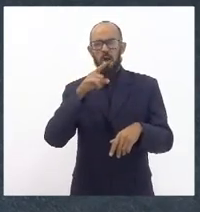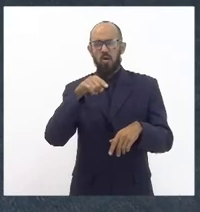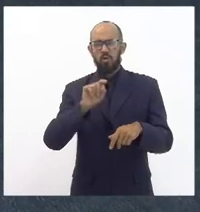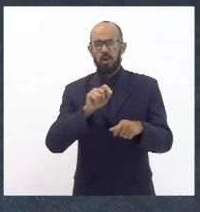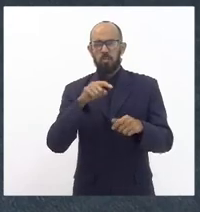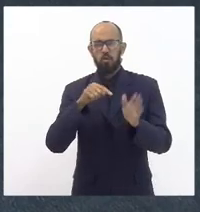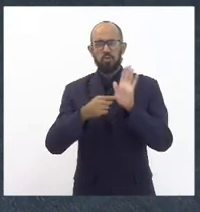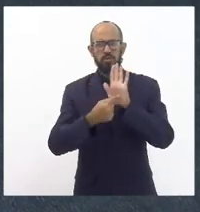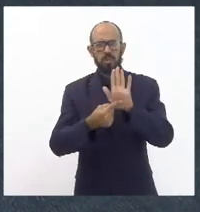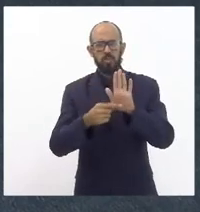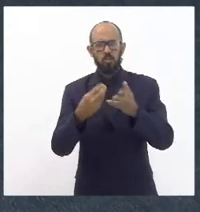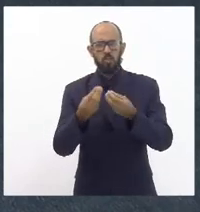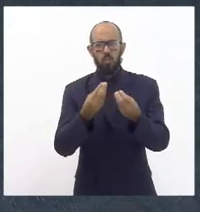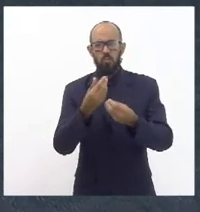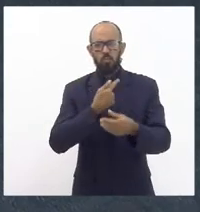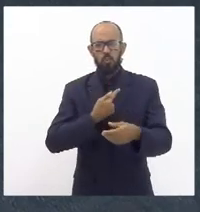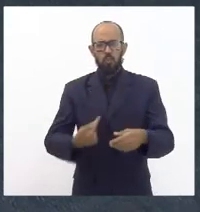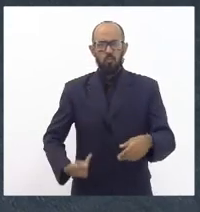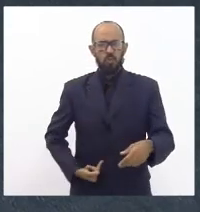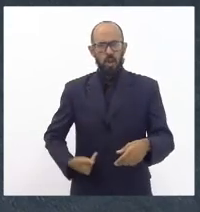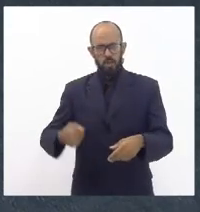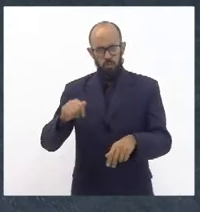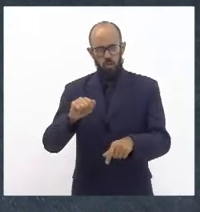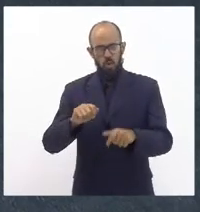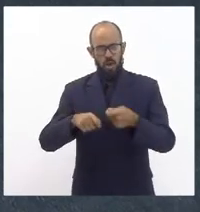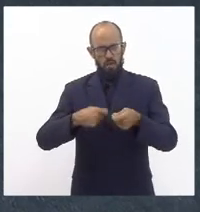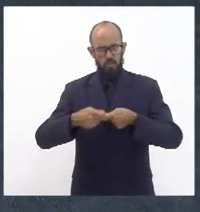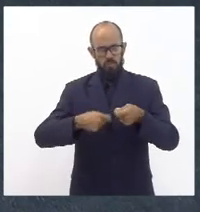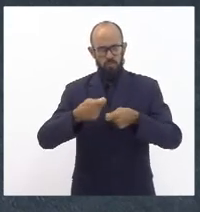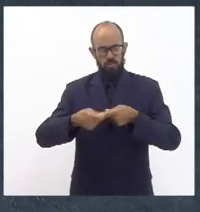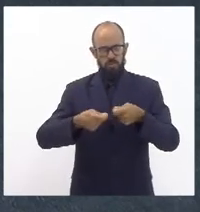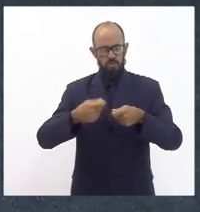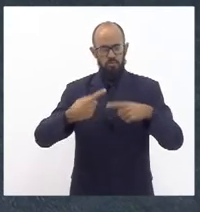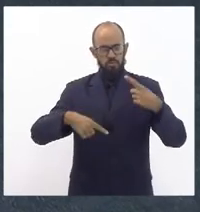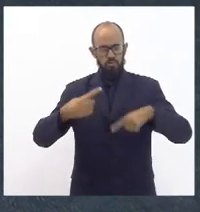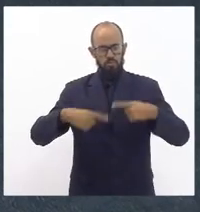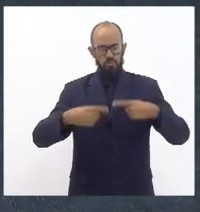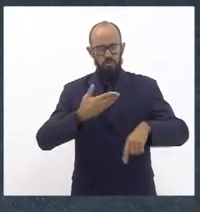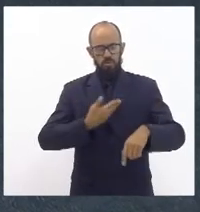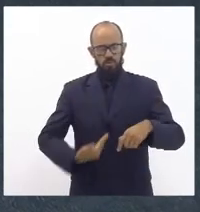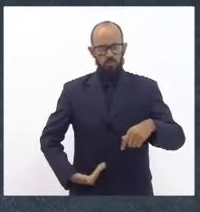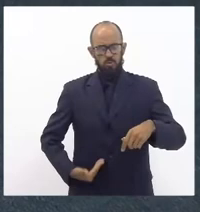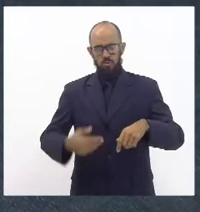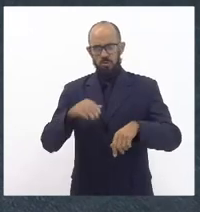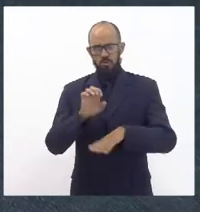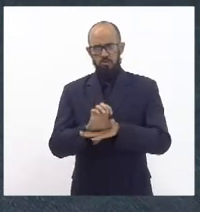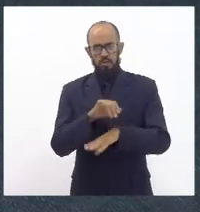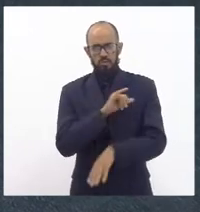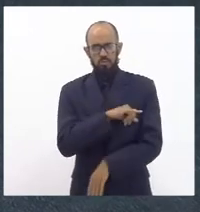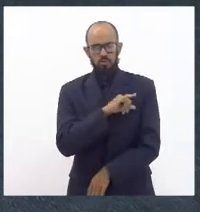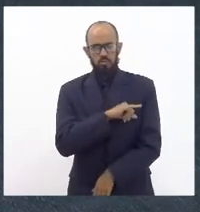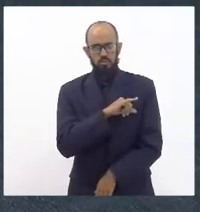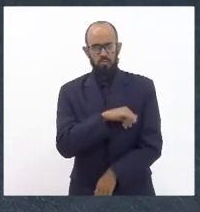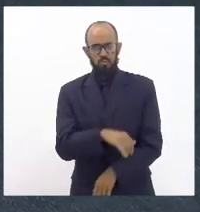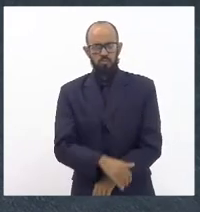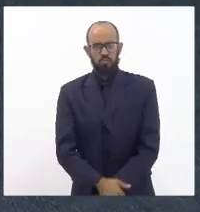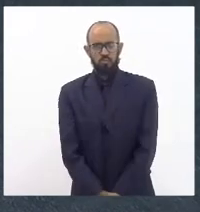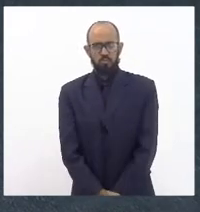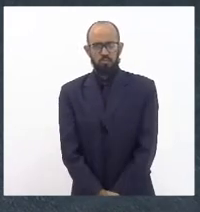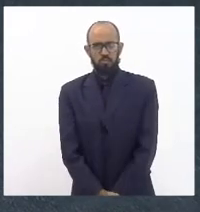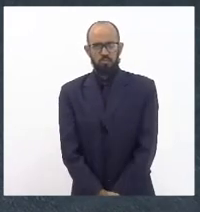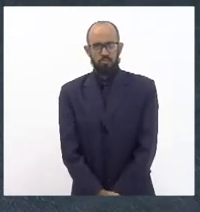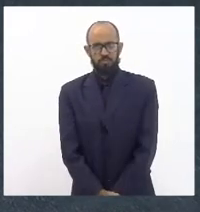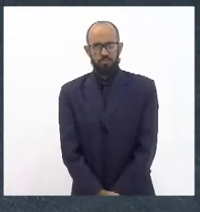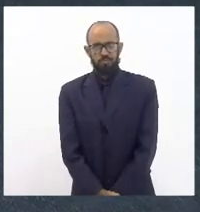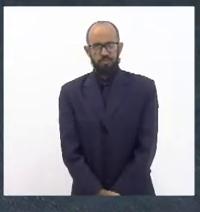forma do governador administrar políticas públicas do Estado do Rio de Janeiro então ele tá